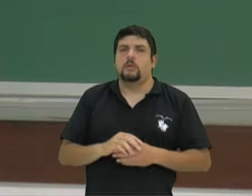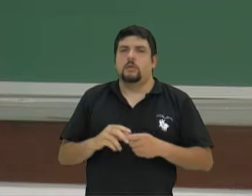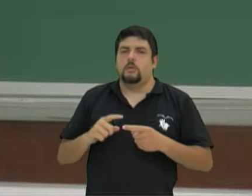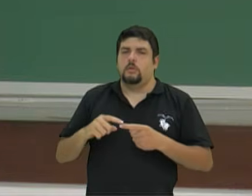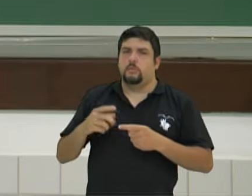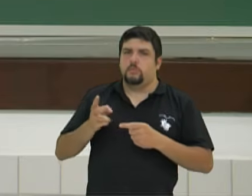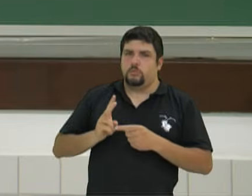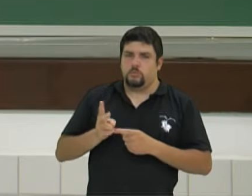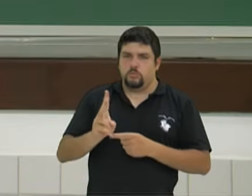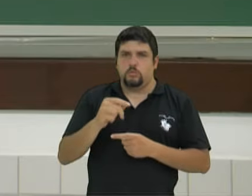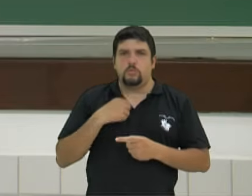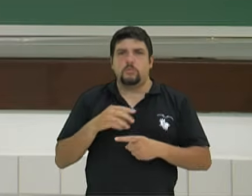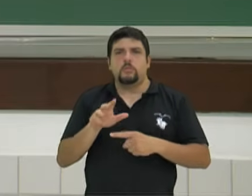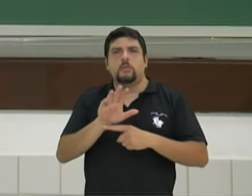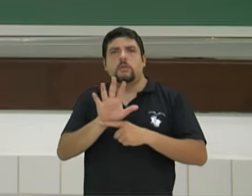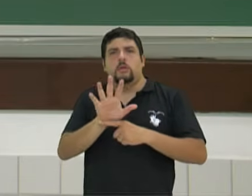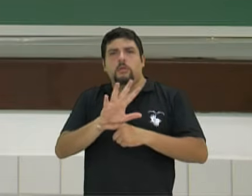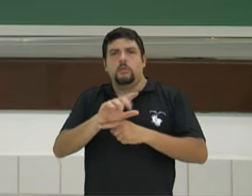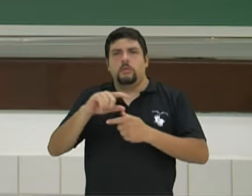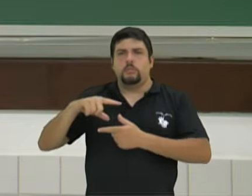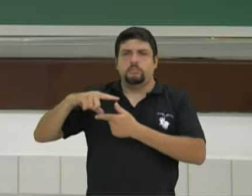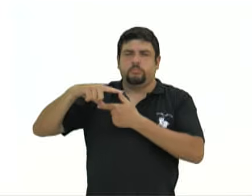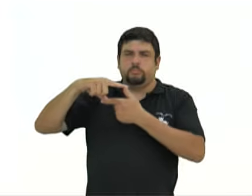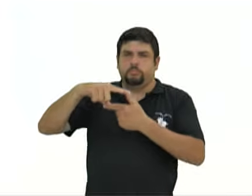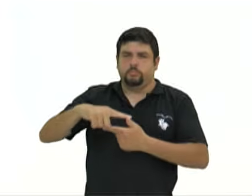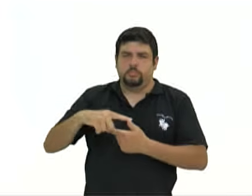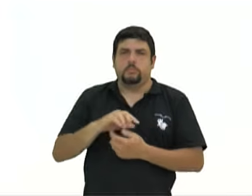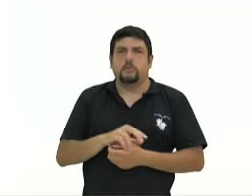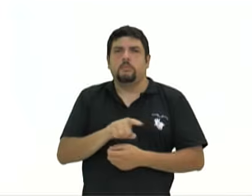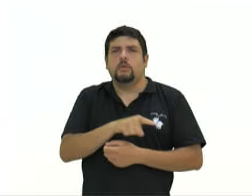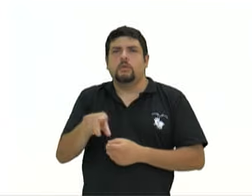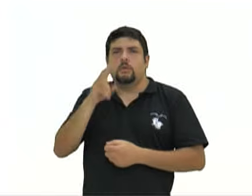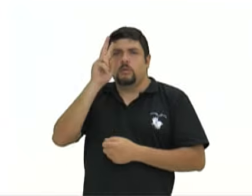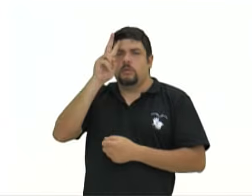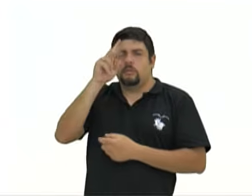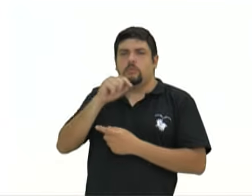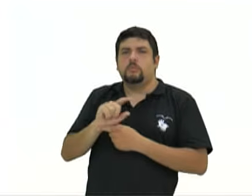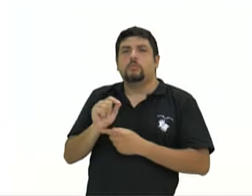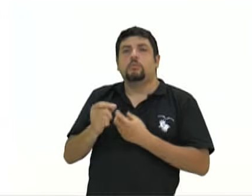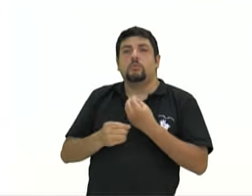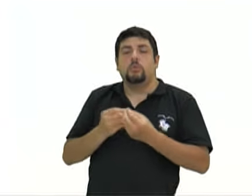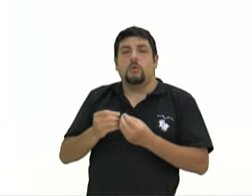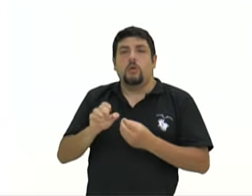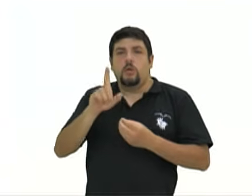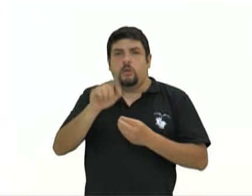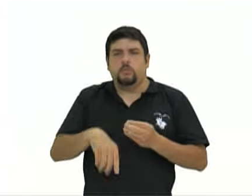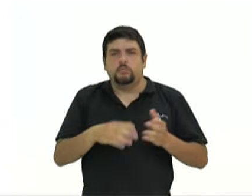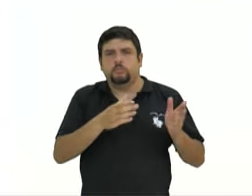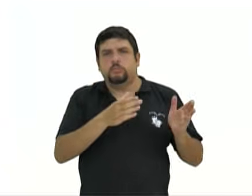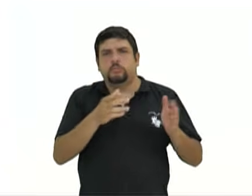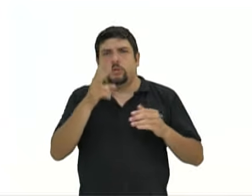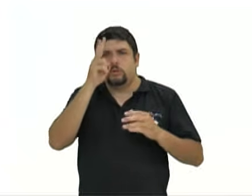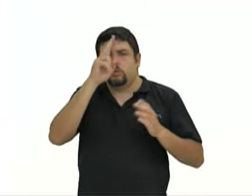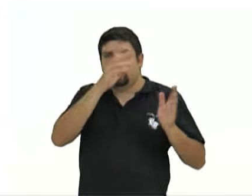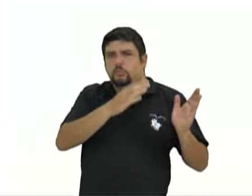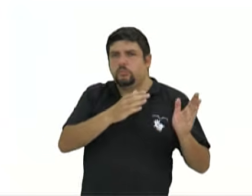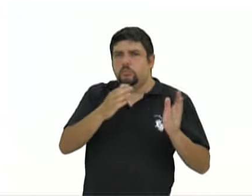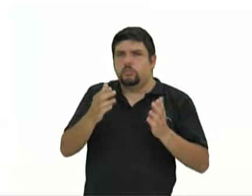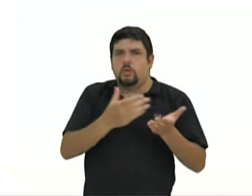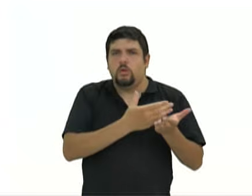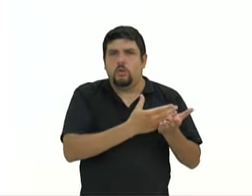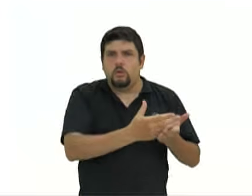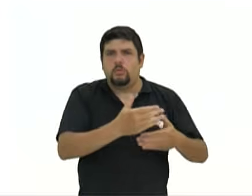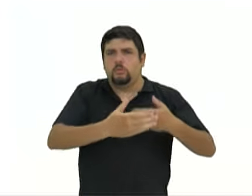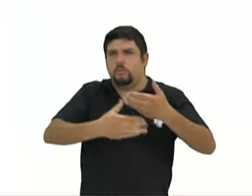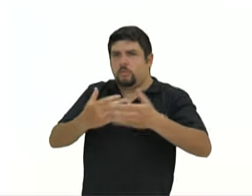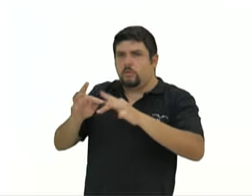clássico, a gente vai voltar um pouquinho da aula passada para vocês lembrarem, que era caracterizada por narrativas lineares, com início, meio e fim bem